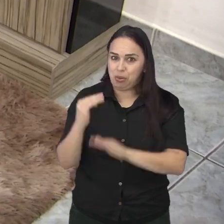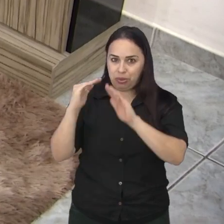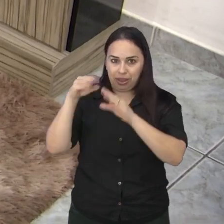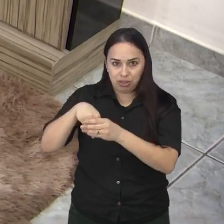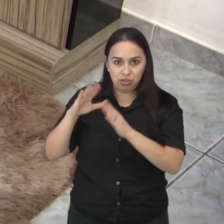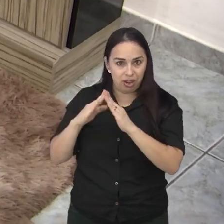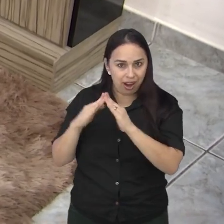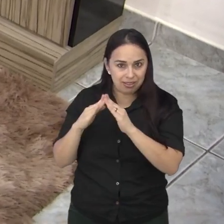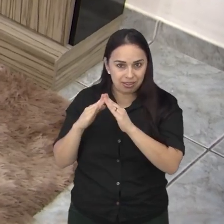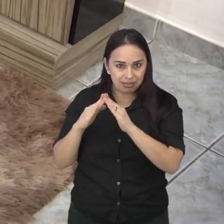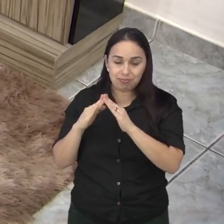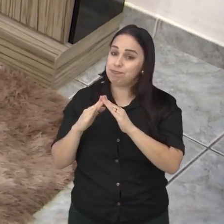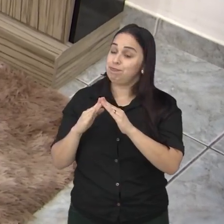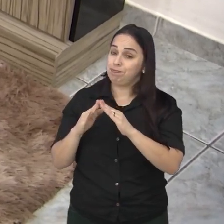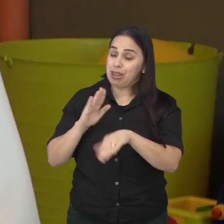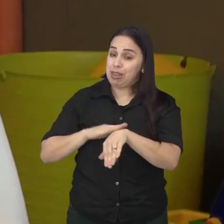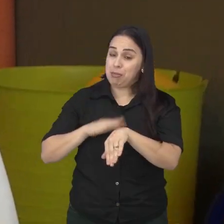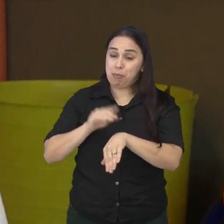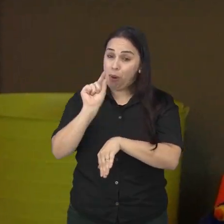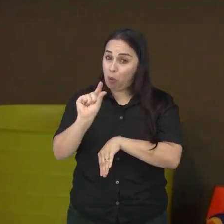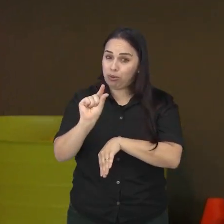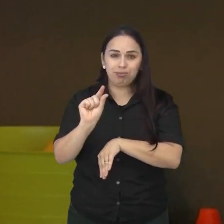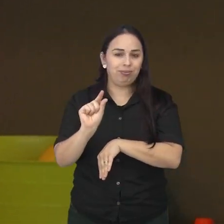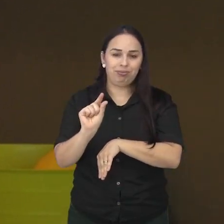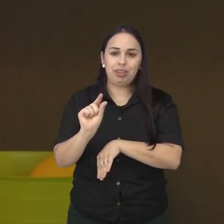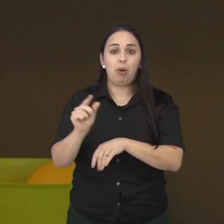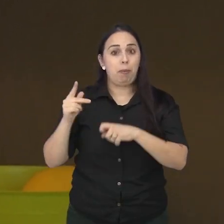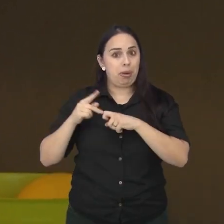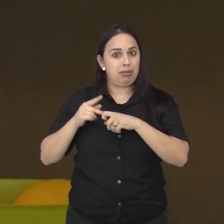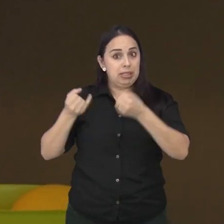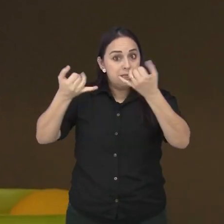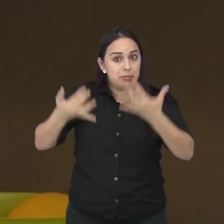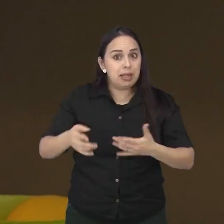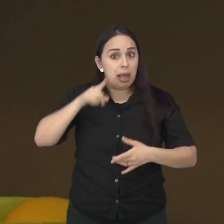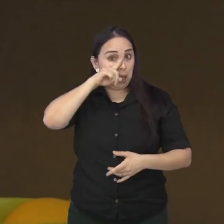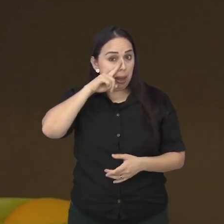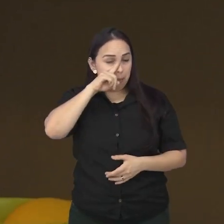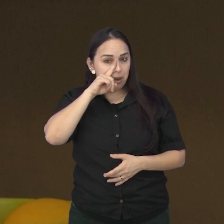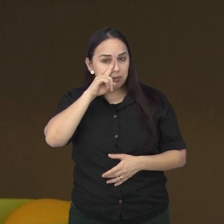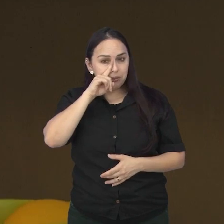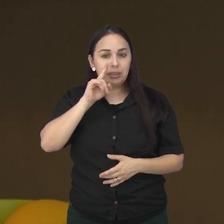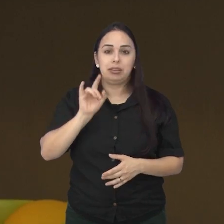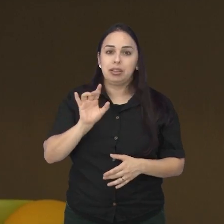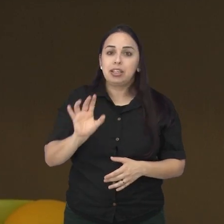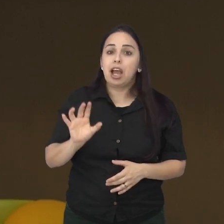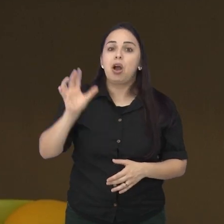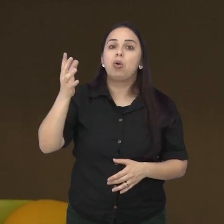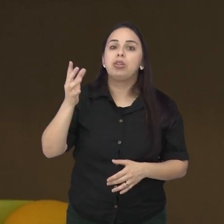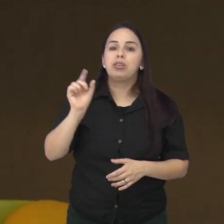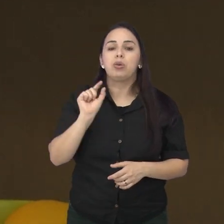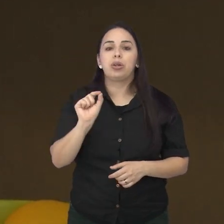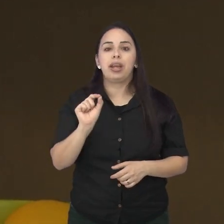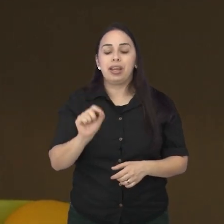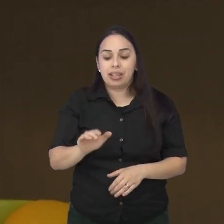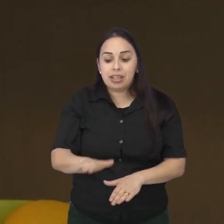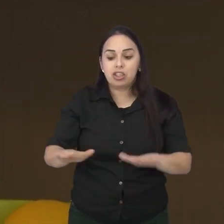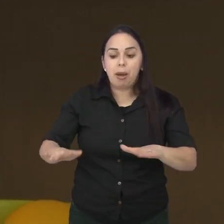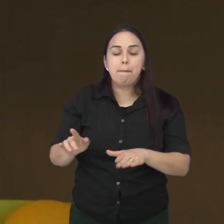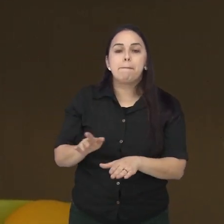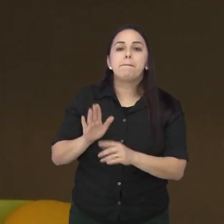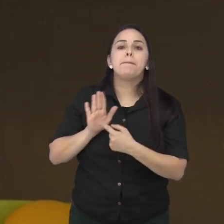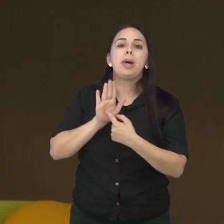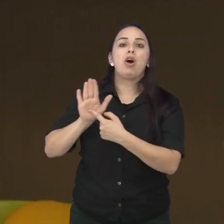em casa, nem que seja por pouco tempo? O Cláudio alerta para os perigos. Para que isso aconteça, é necessário que a filha ou o filho